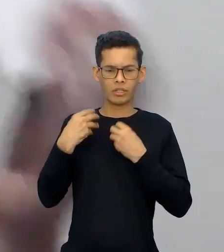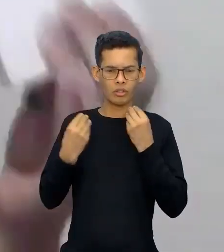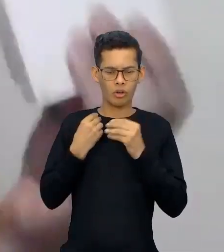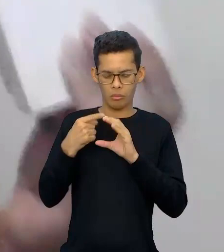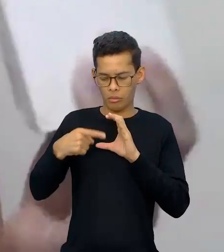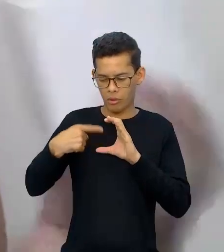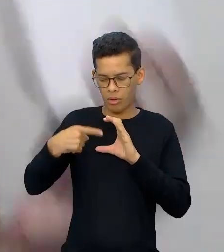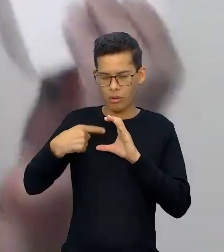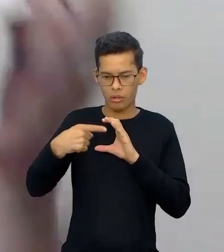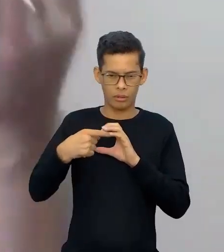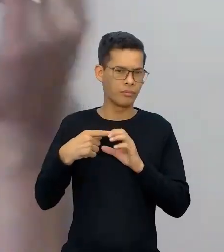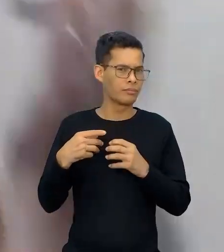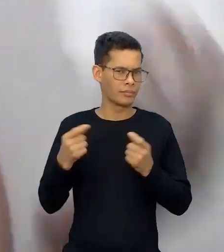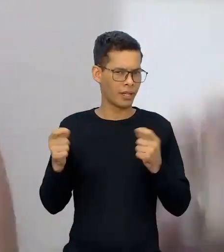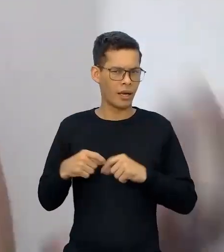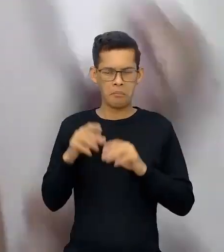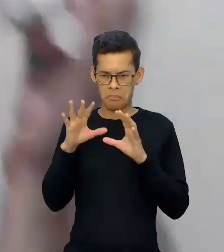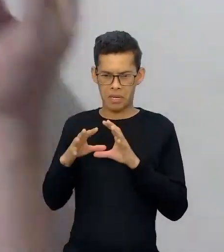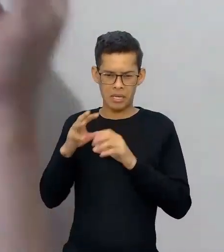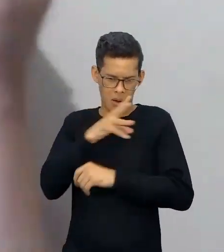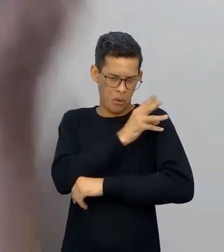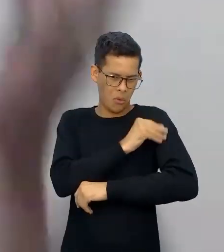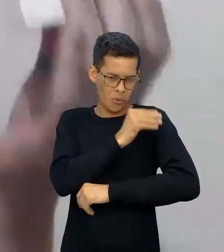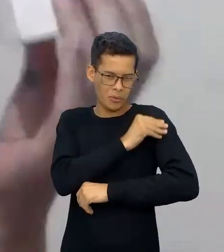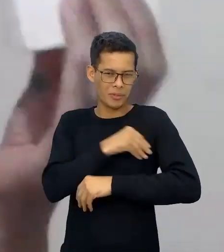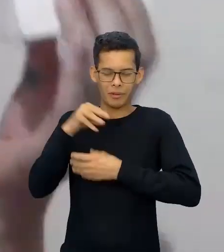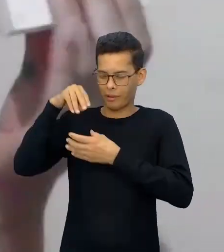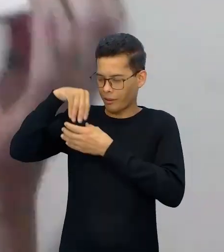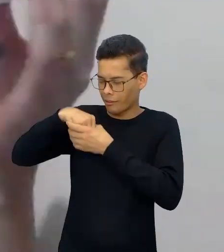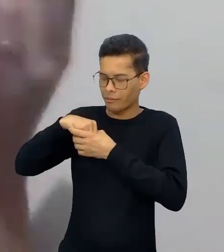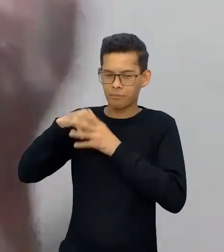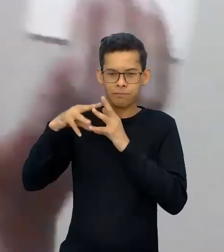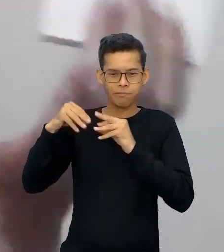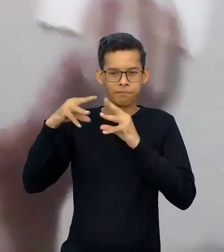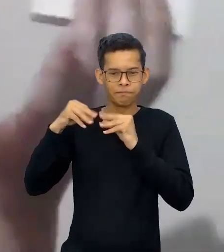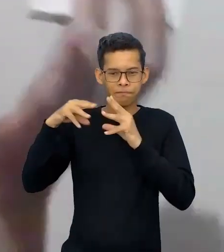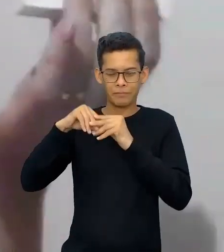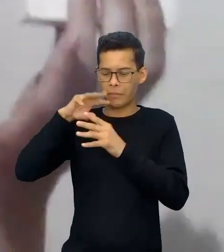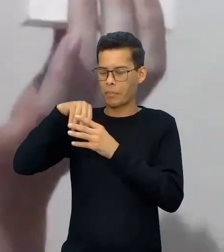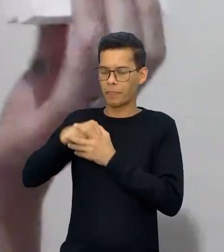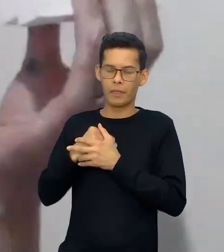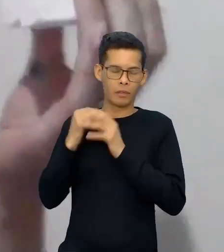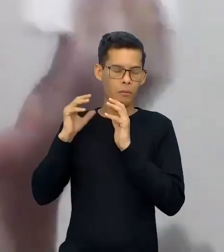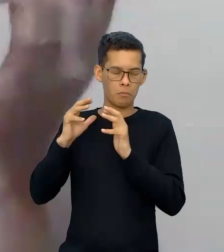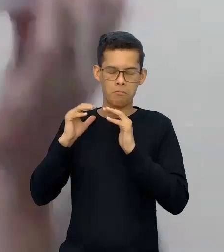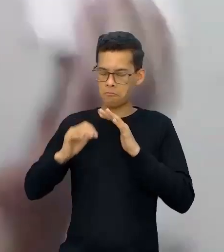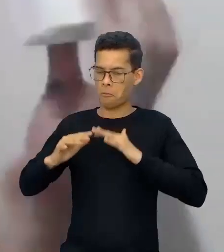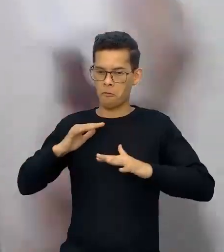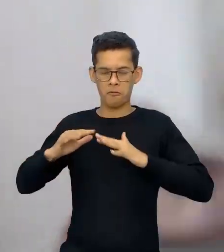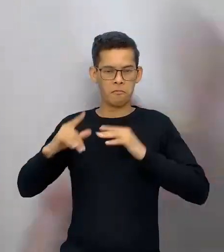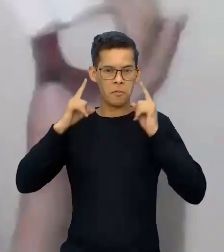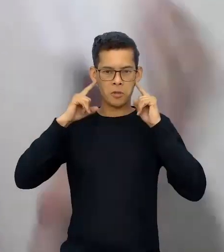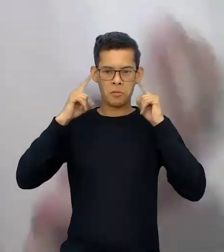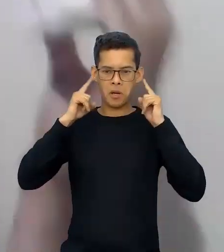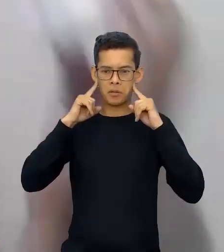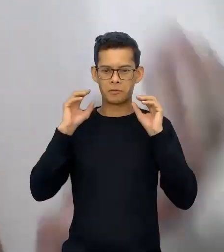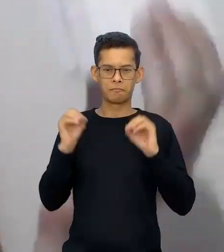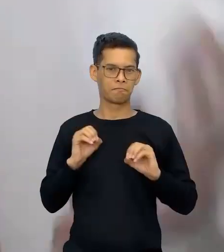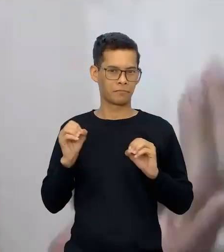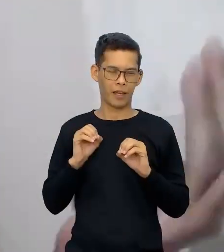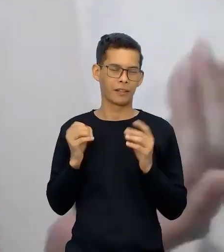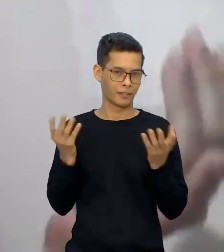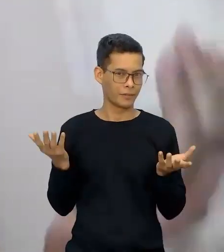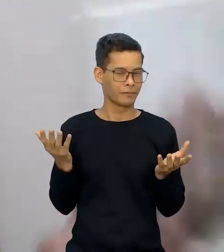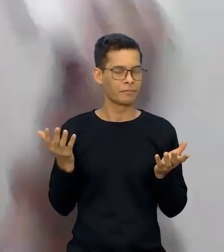caso, ele não percebe nada. Ele não ouve nada, ele não percebe nenhum tipo de movimento. E aí eles começam a ficar